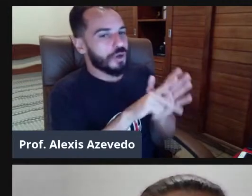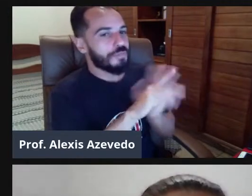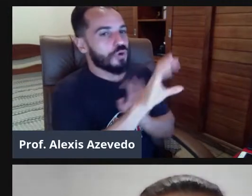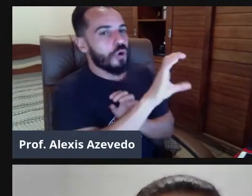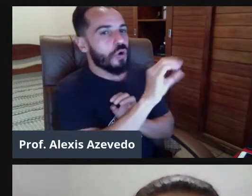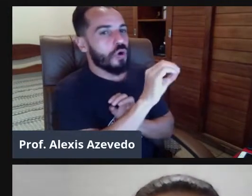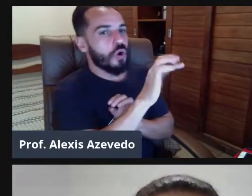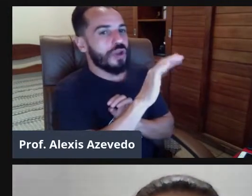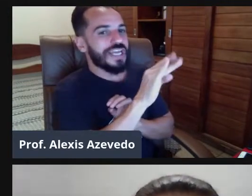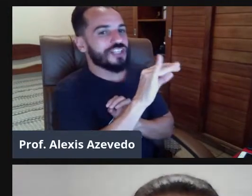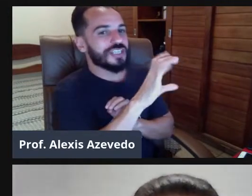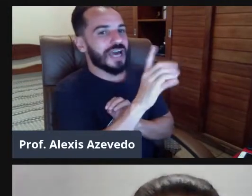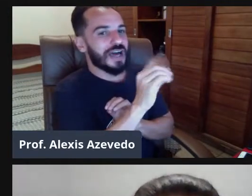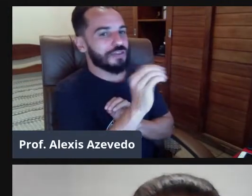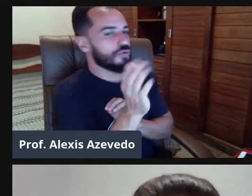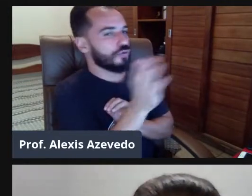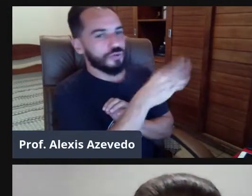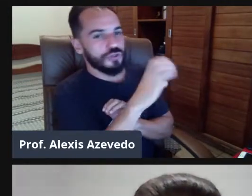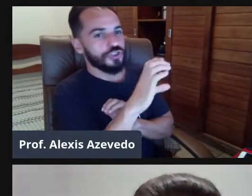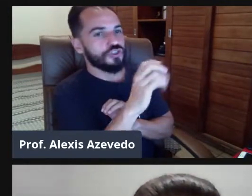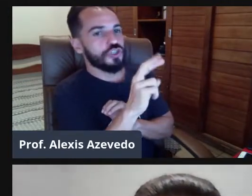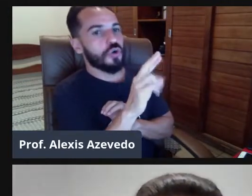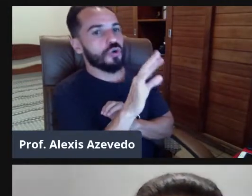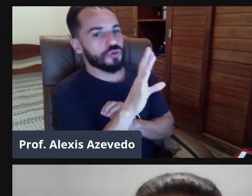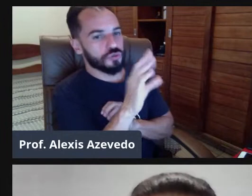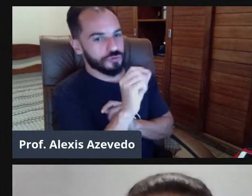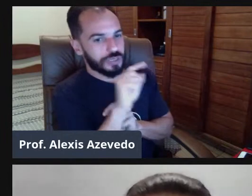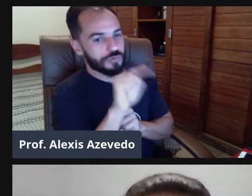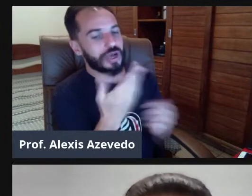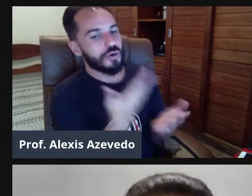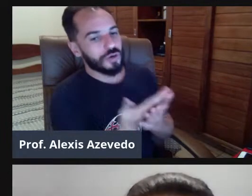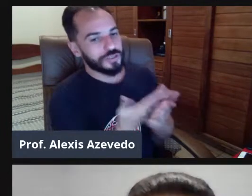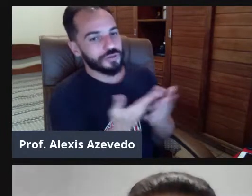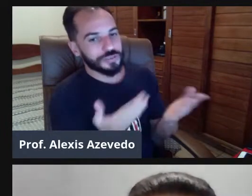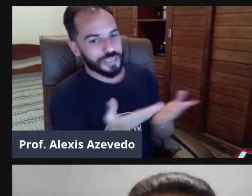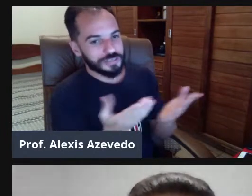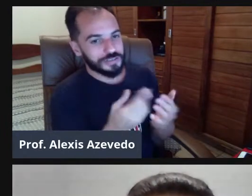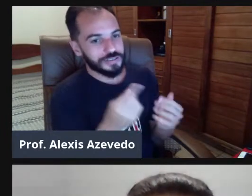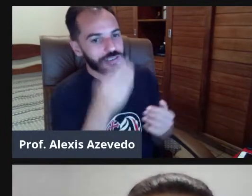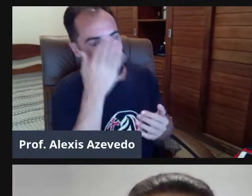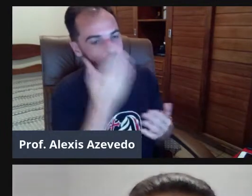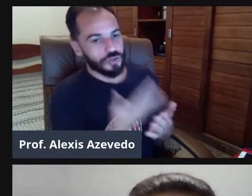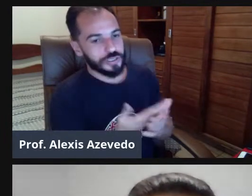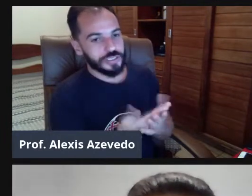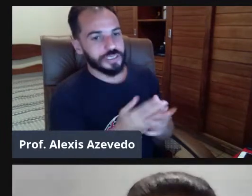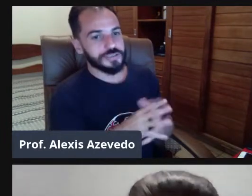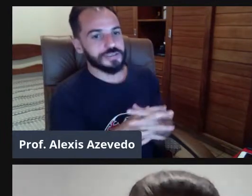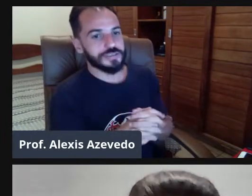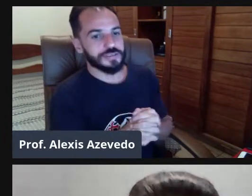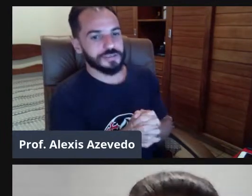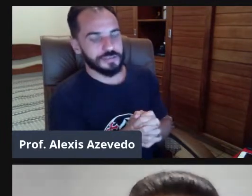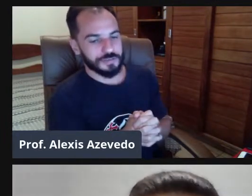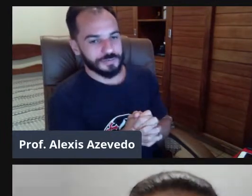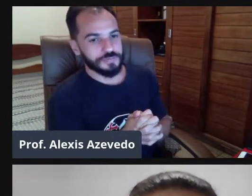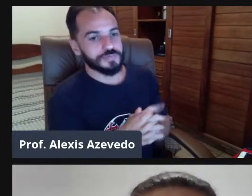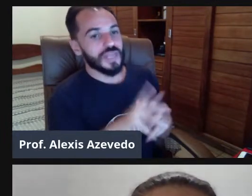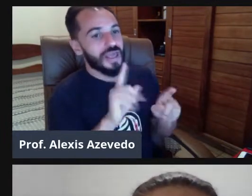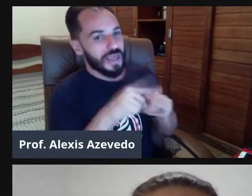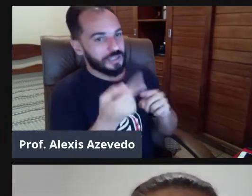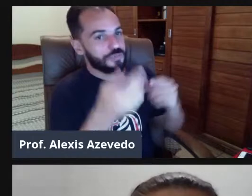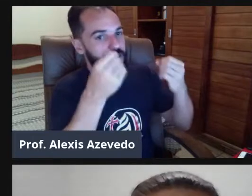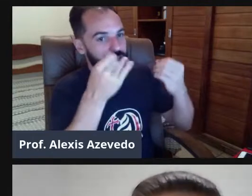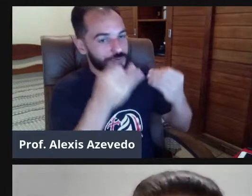Então, isso acontece na Escola Guinhar. Então, retomando, os alunos que forem